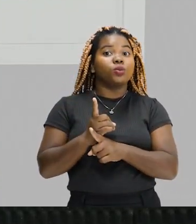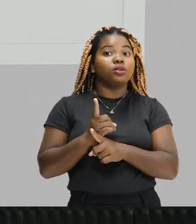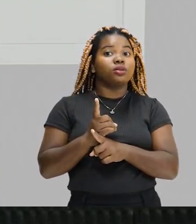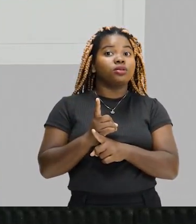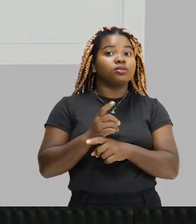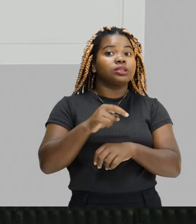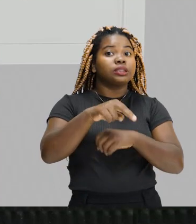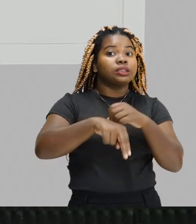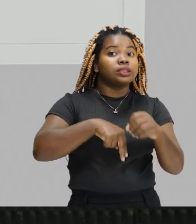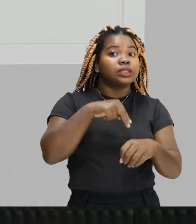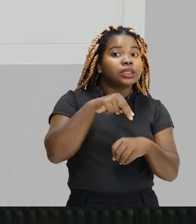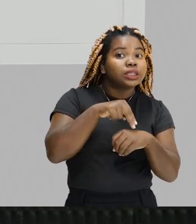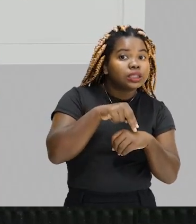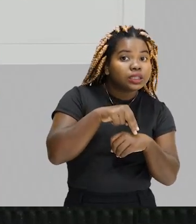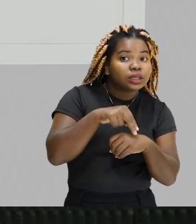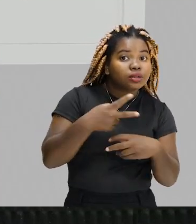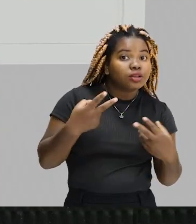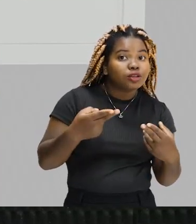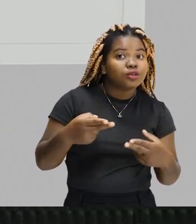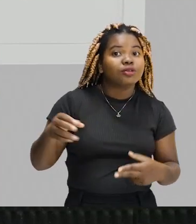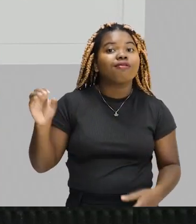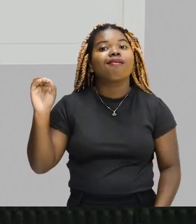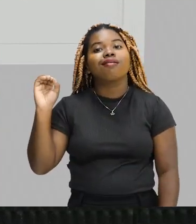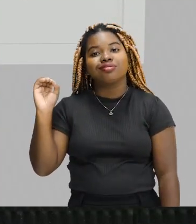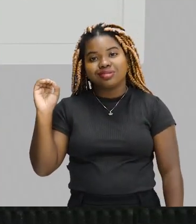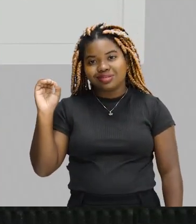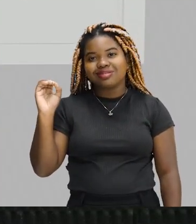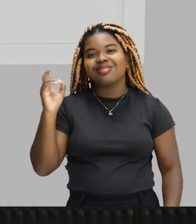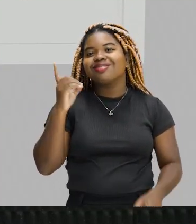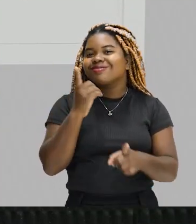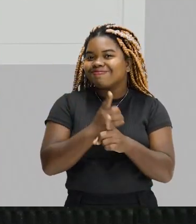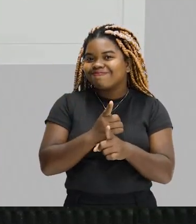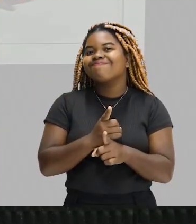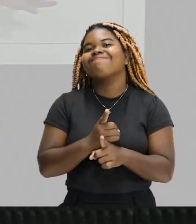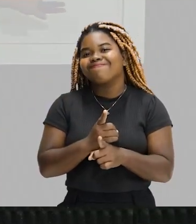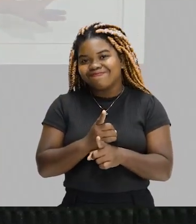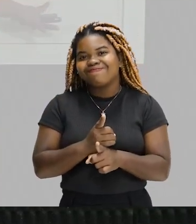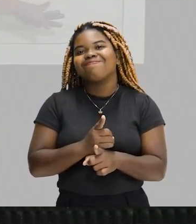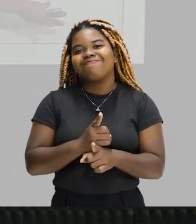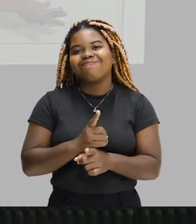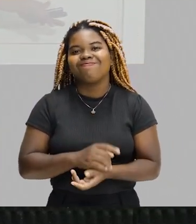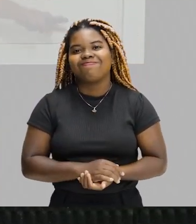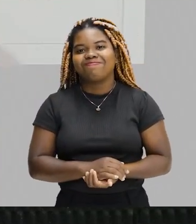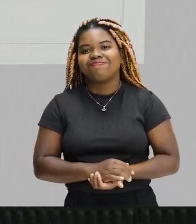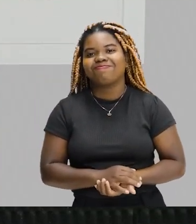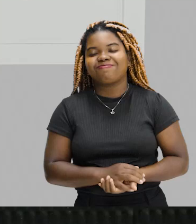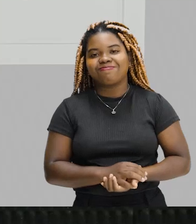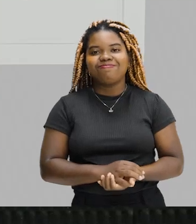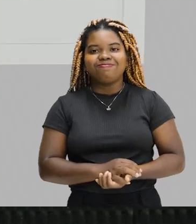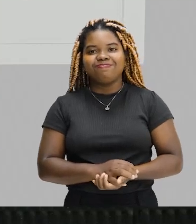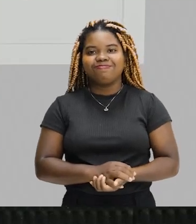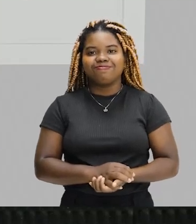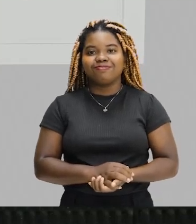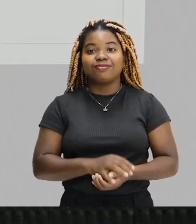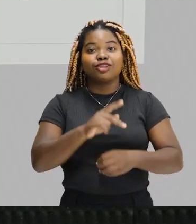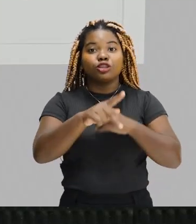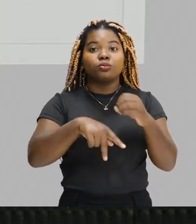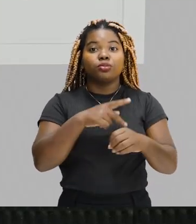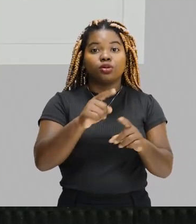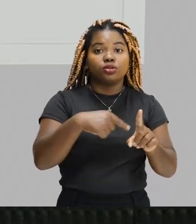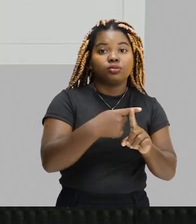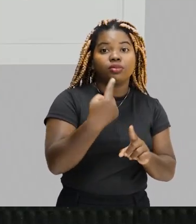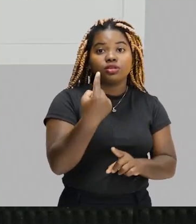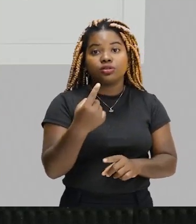O neutro tem carga igual a 0. E nós encontramos o valor 0. Certo? Próton mais